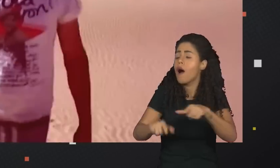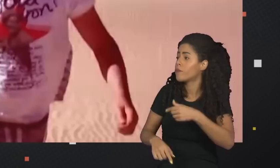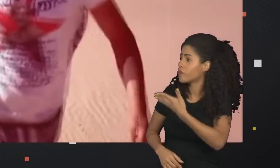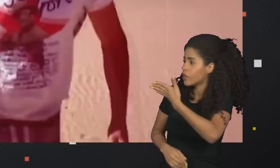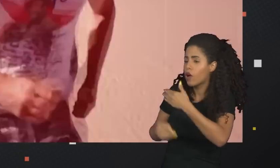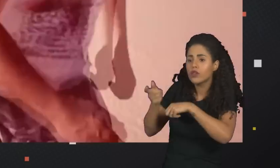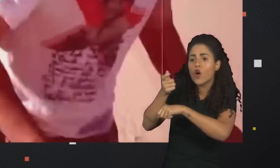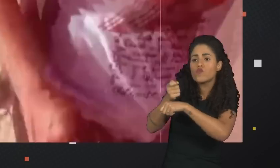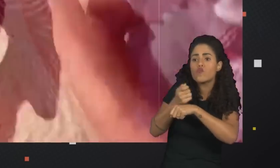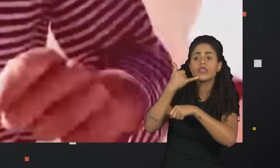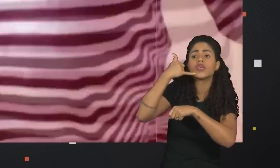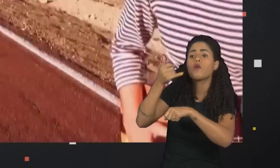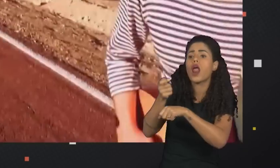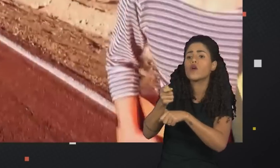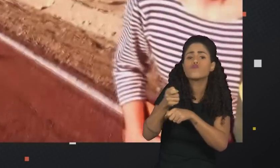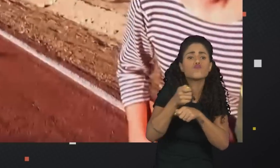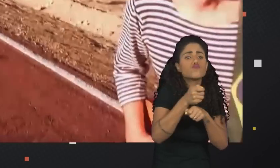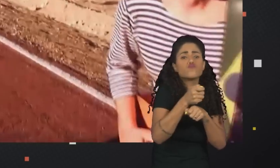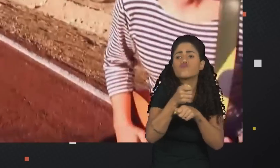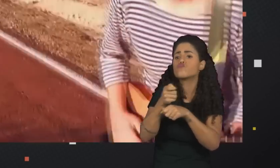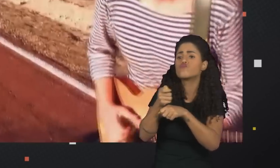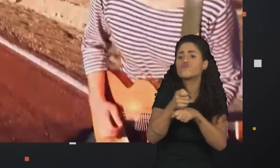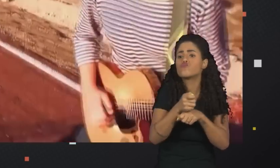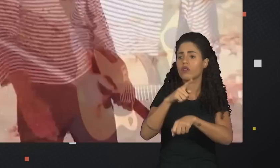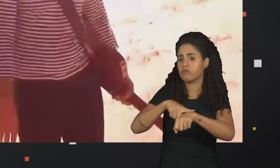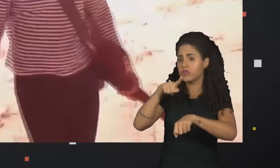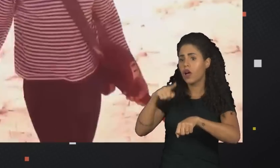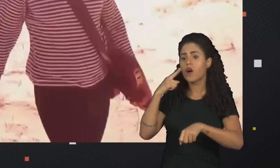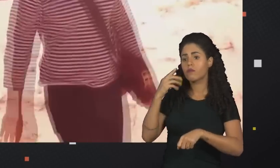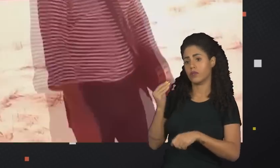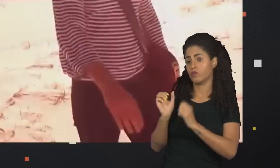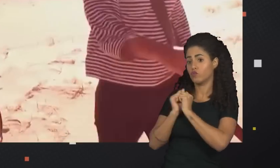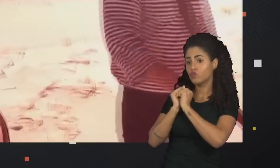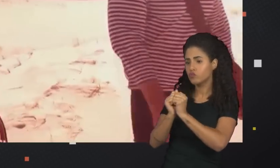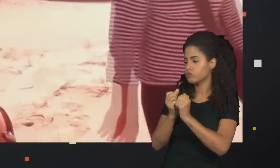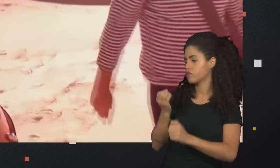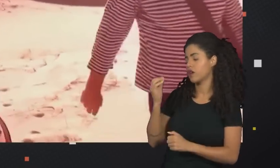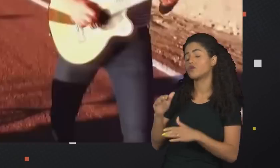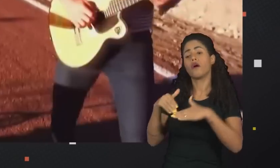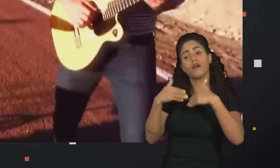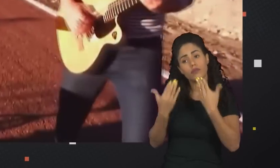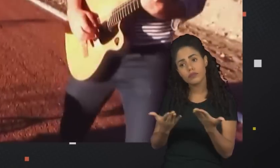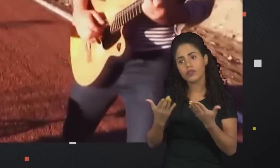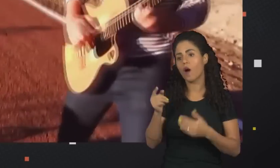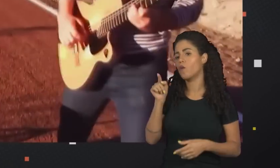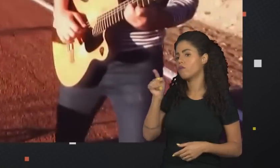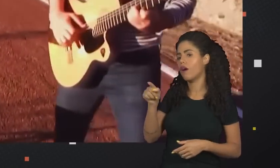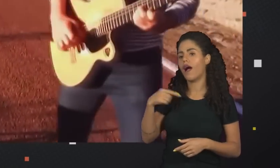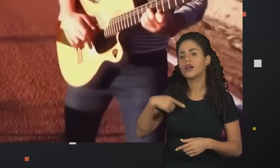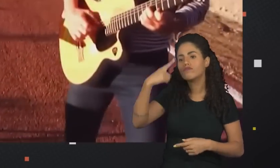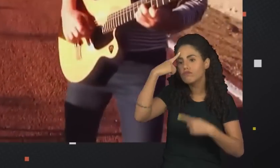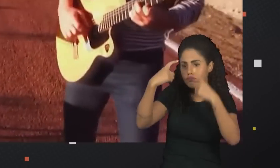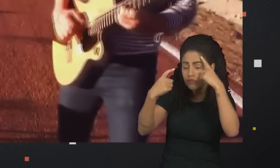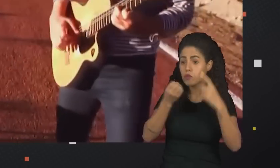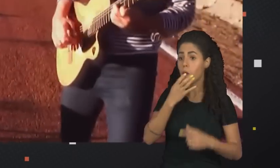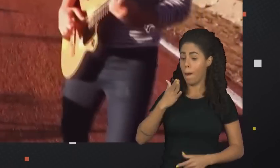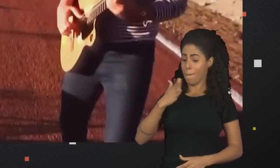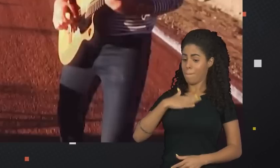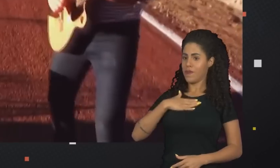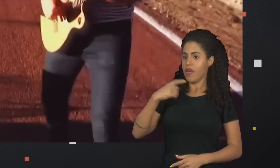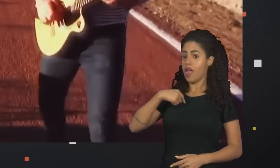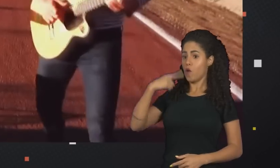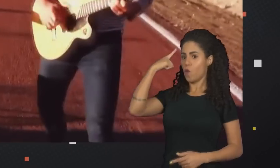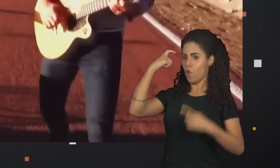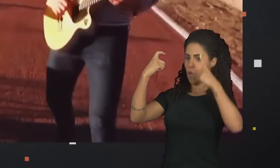o celular, com um amigo meu que estava fazendo. Estava ali com a gente na turnê. Então, a ideia foi minha. fazer no